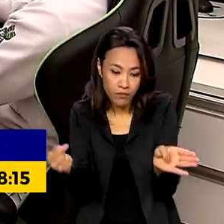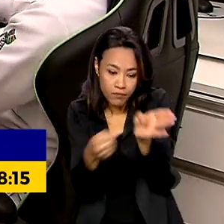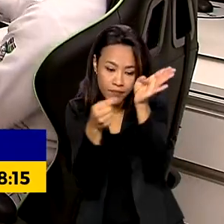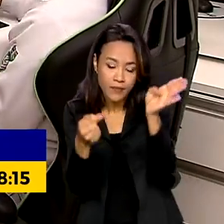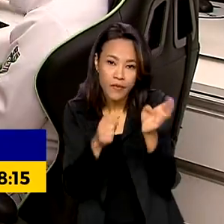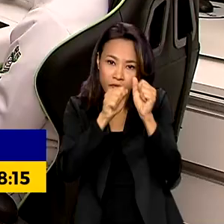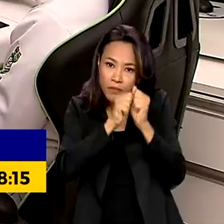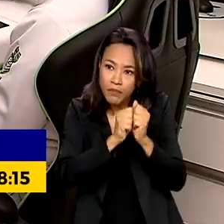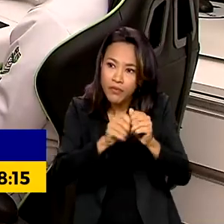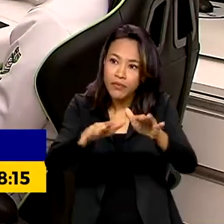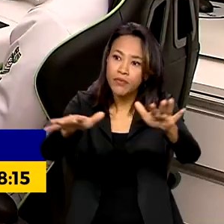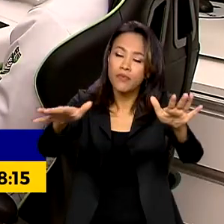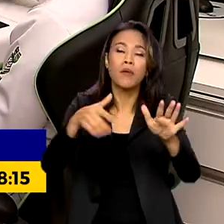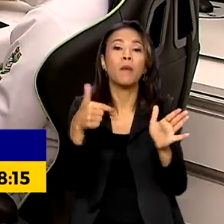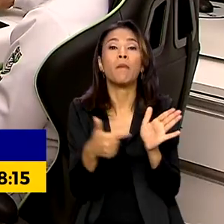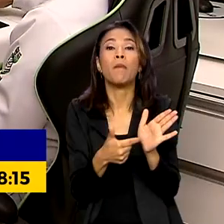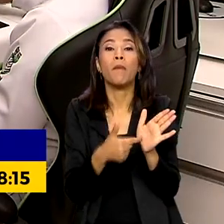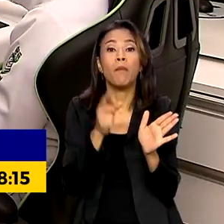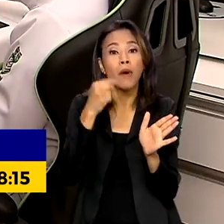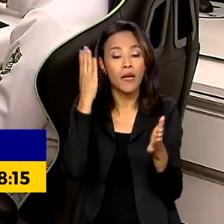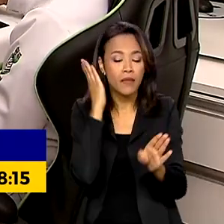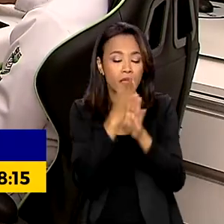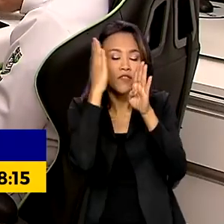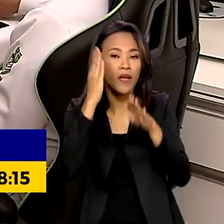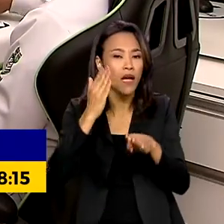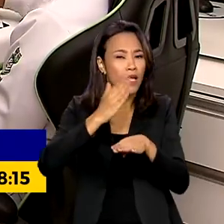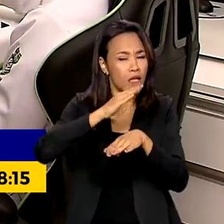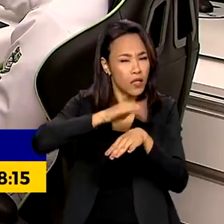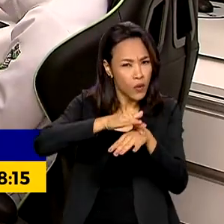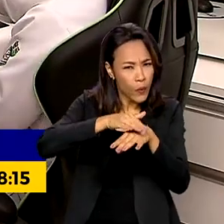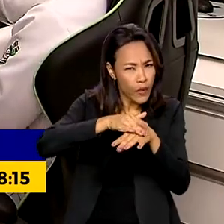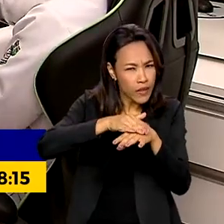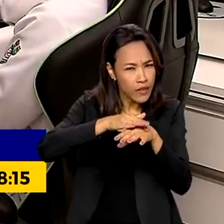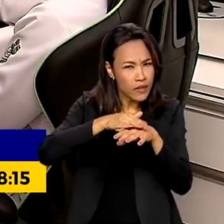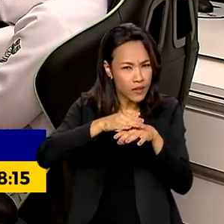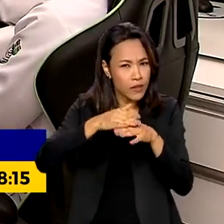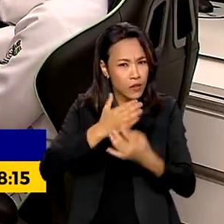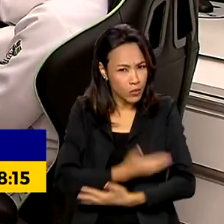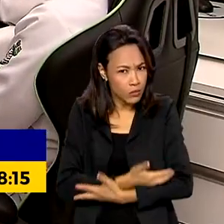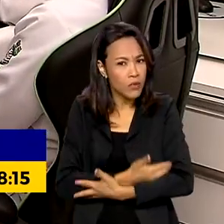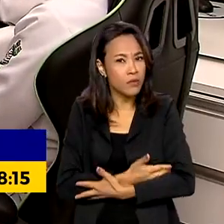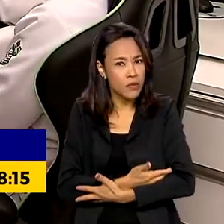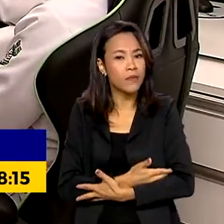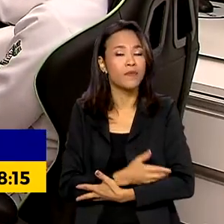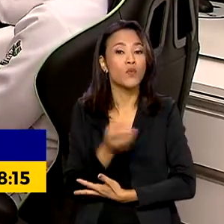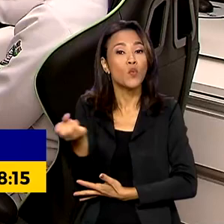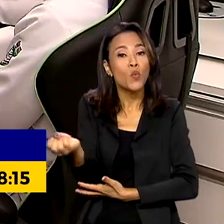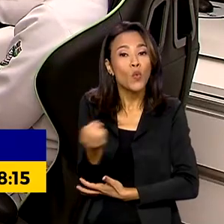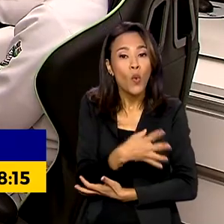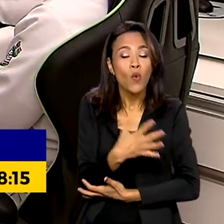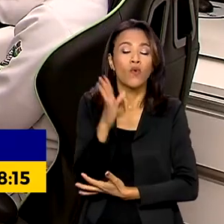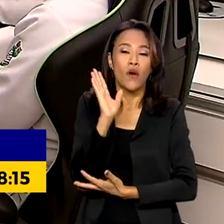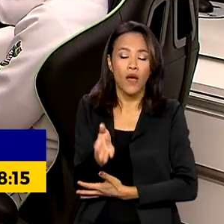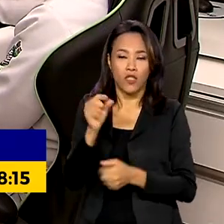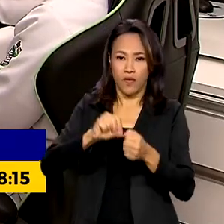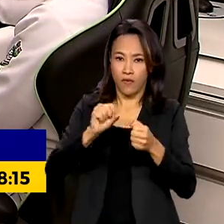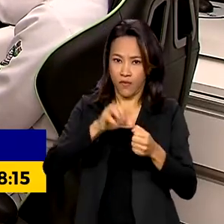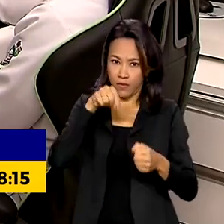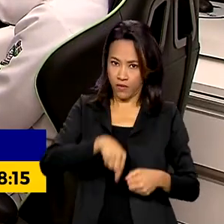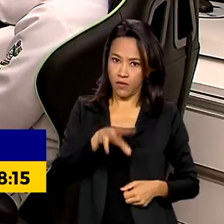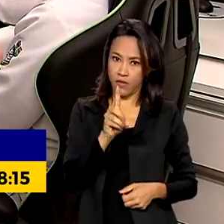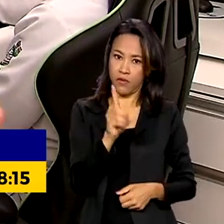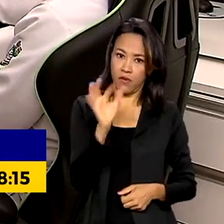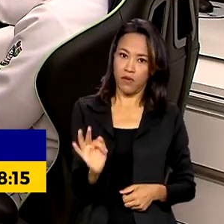para detectar novas doenças congênitas em recém-nascidos. O novo exame já é feito aqui no Distrito Federal